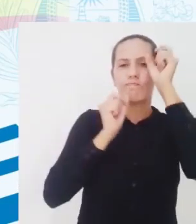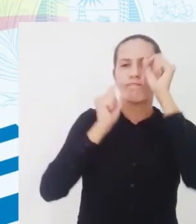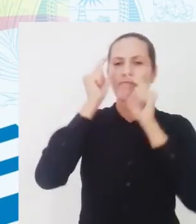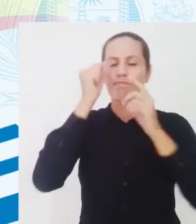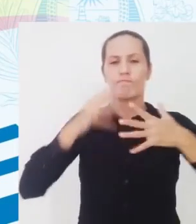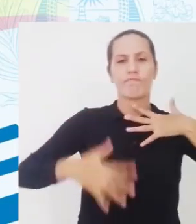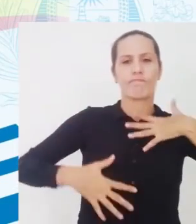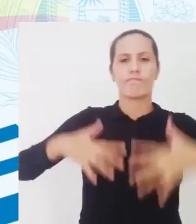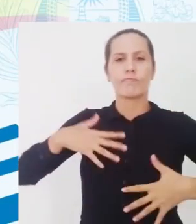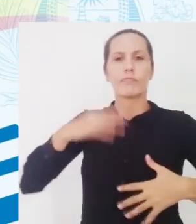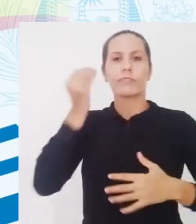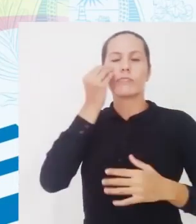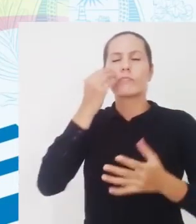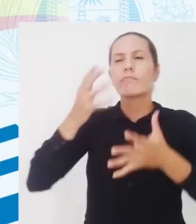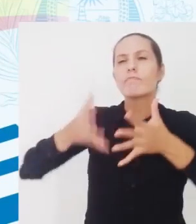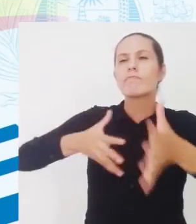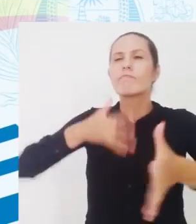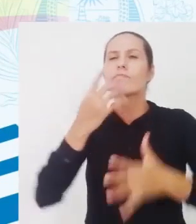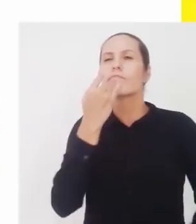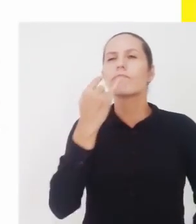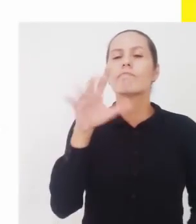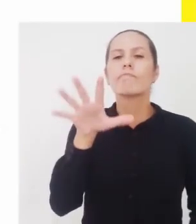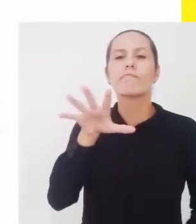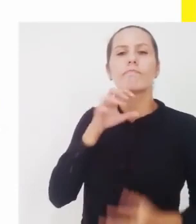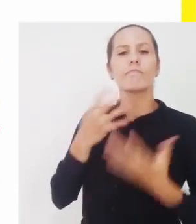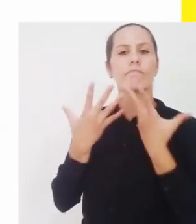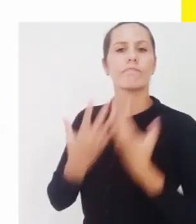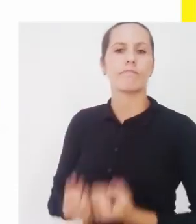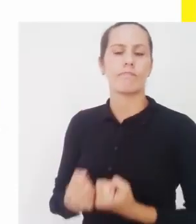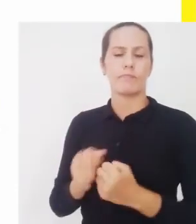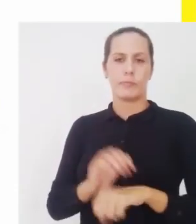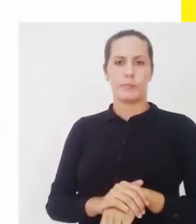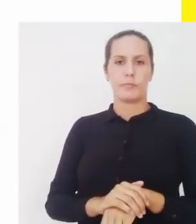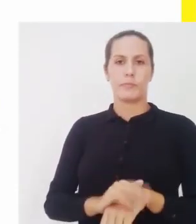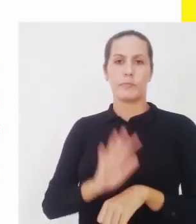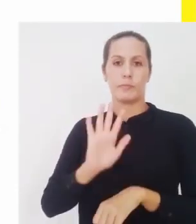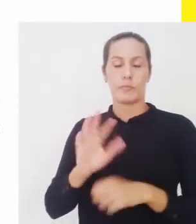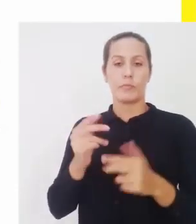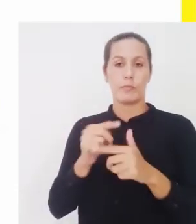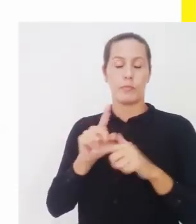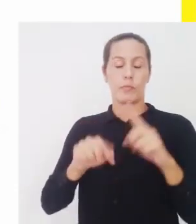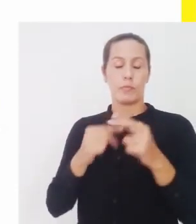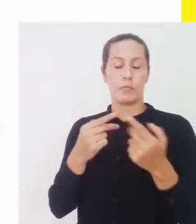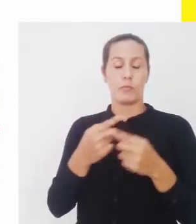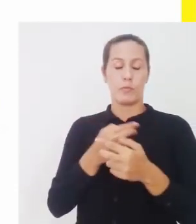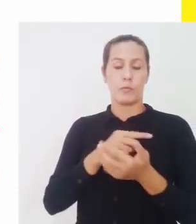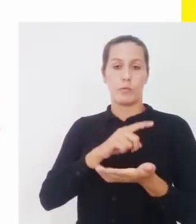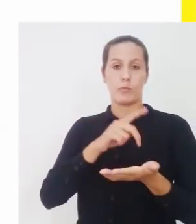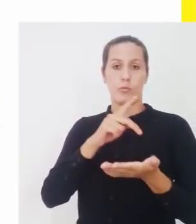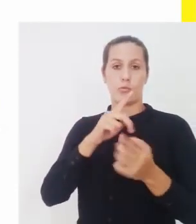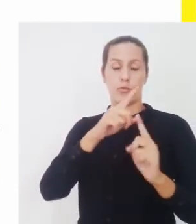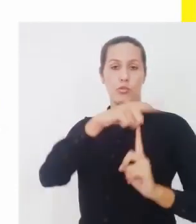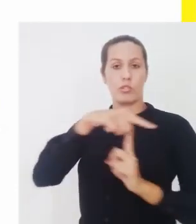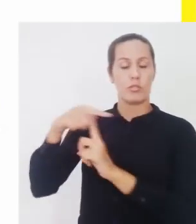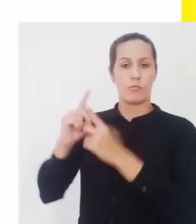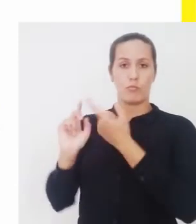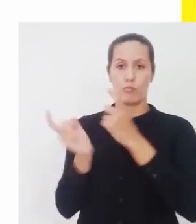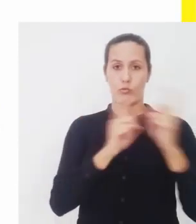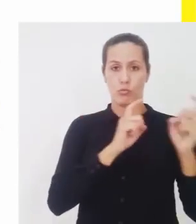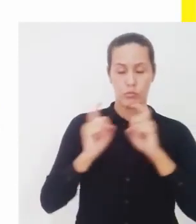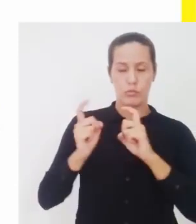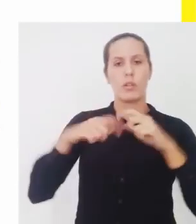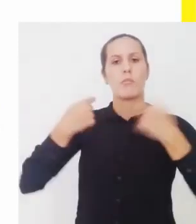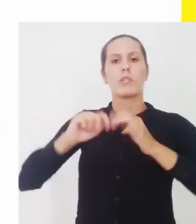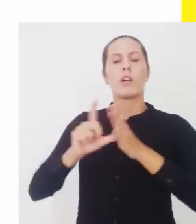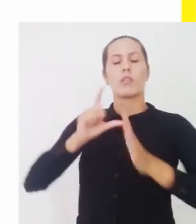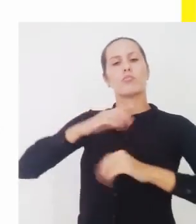melhor ali o time do coração. É importante que a gente empregue nas discussões orais a nossa